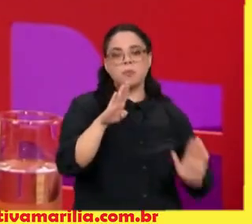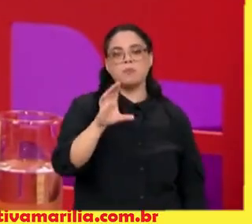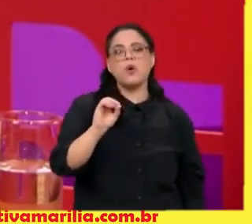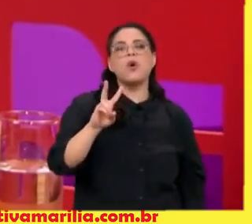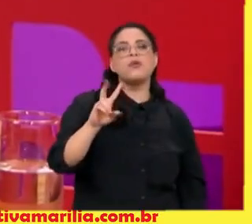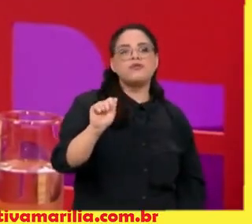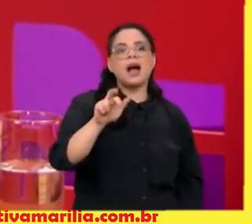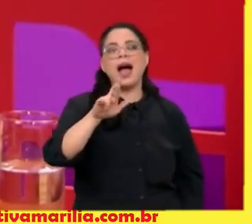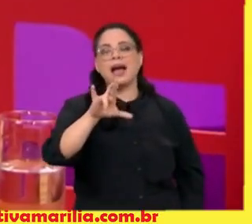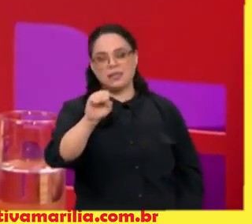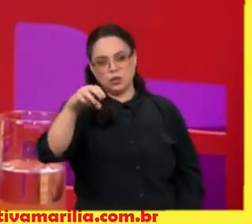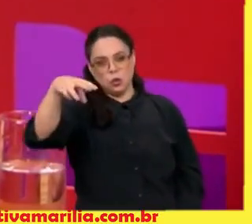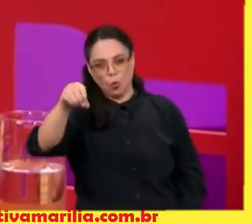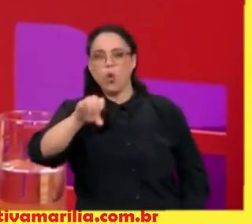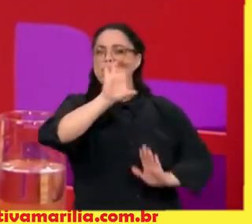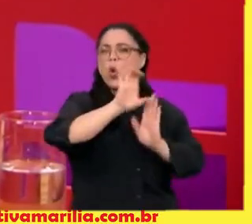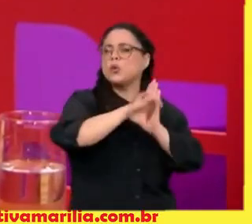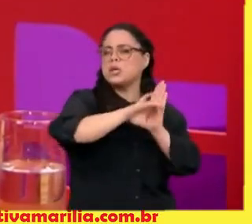com